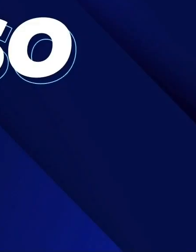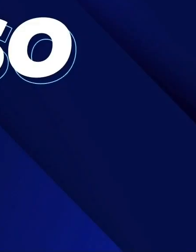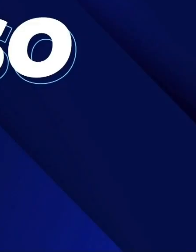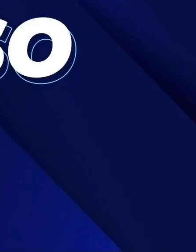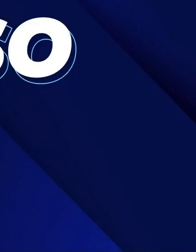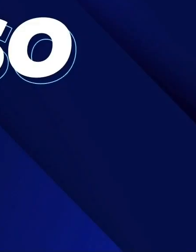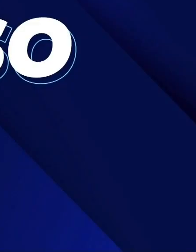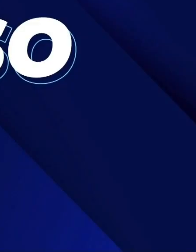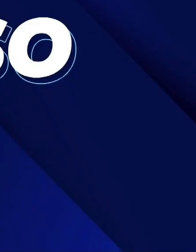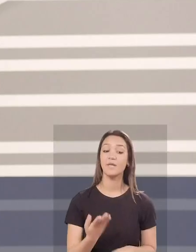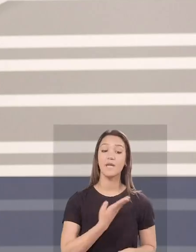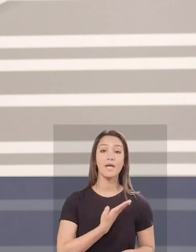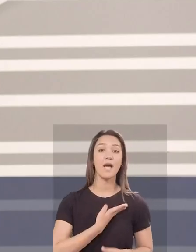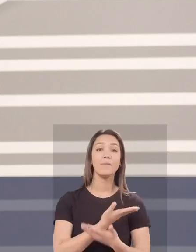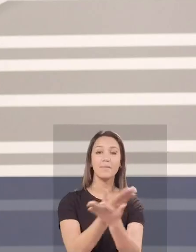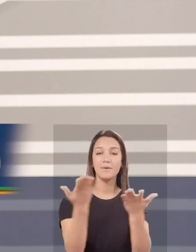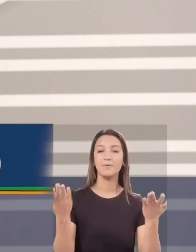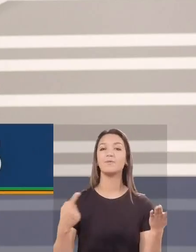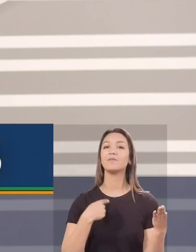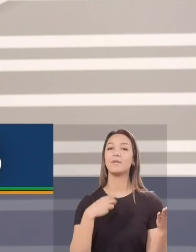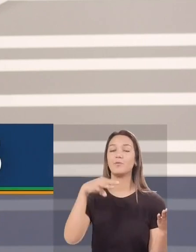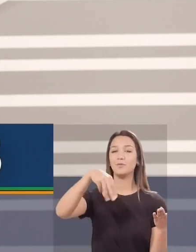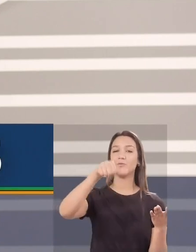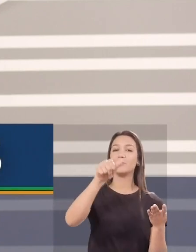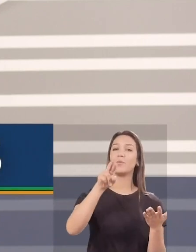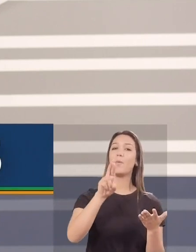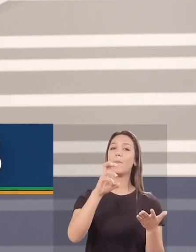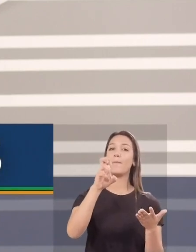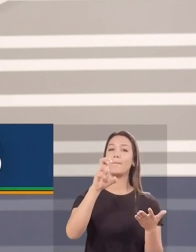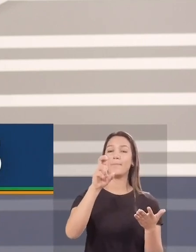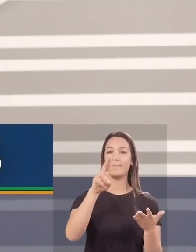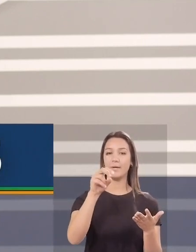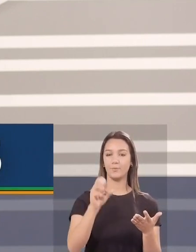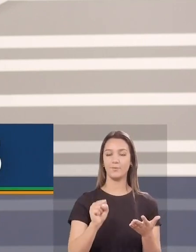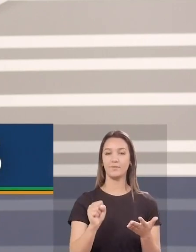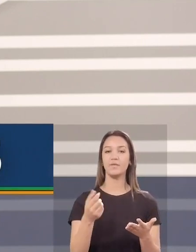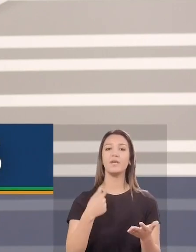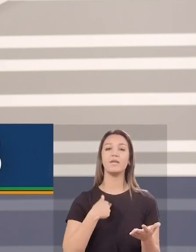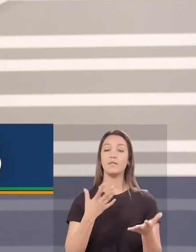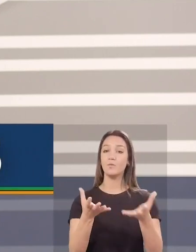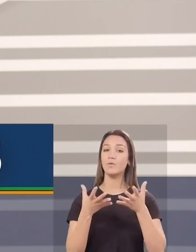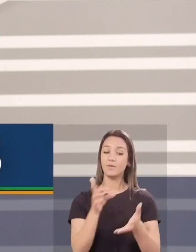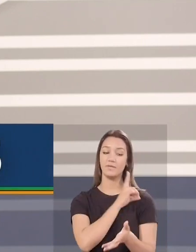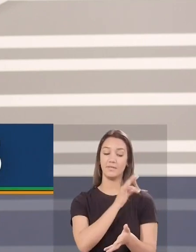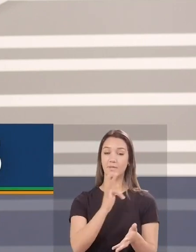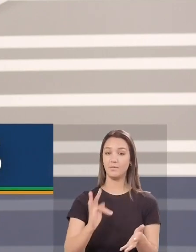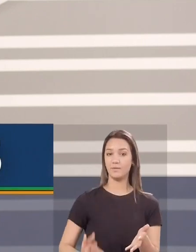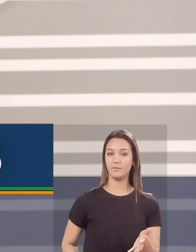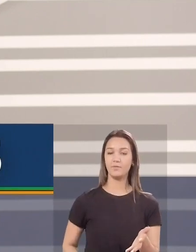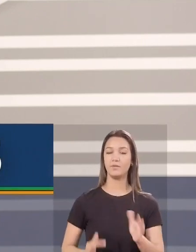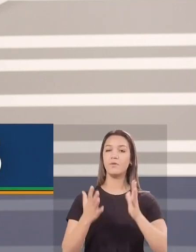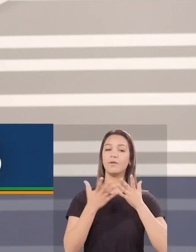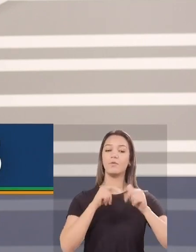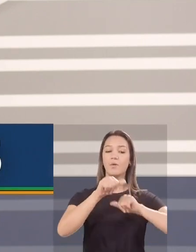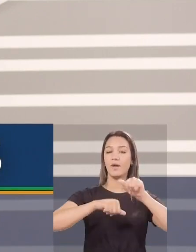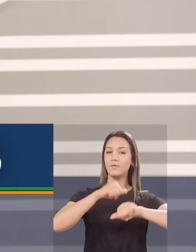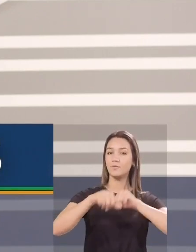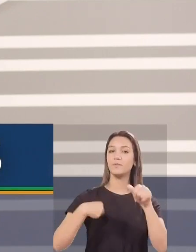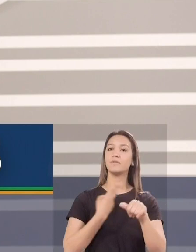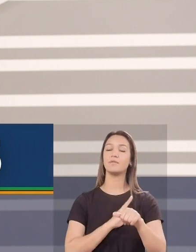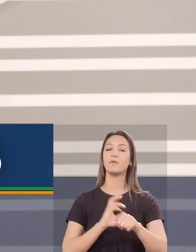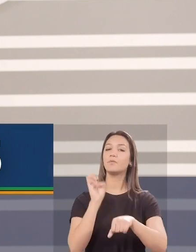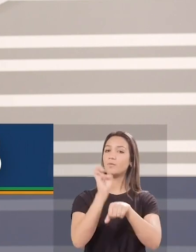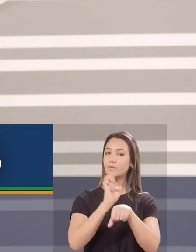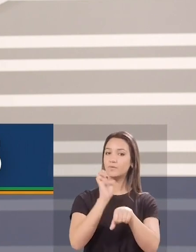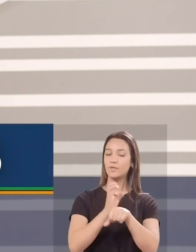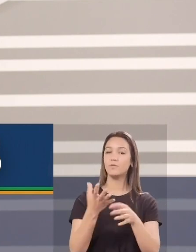11! Amigos e amigas, sou Marcos Peixoto e concorro a deputado federal. Quero ajudar o governador Reis a administrar o nosso